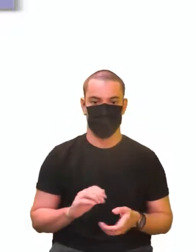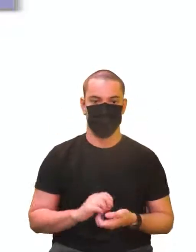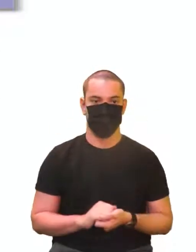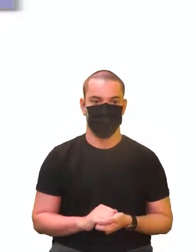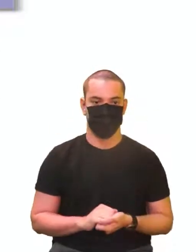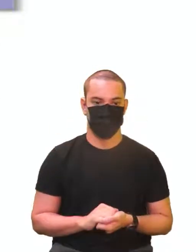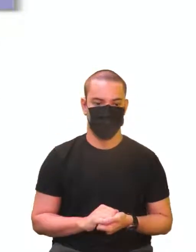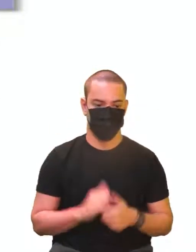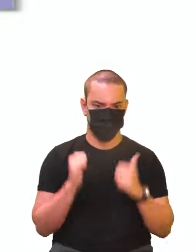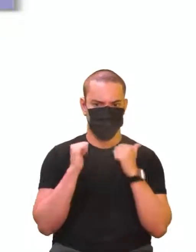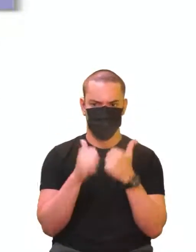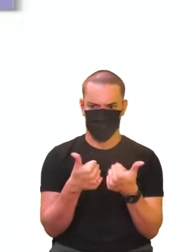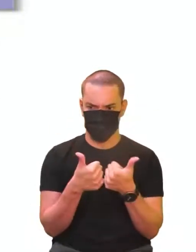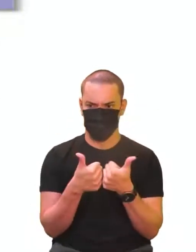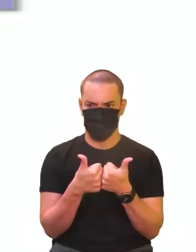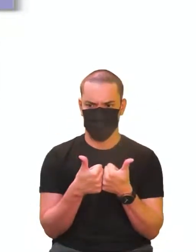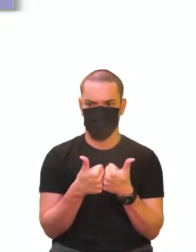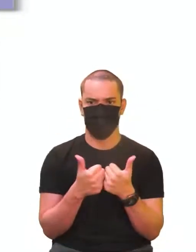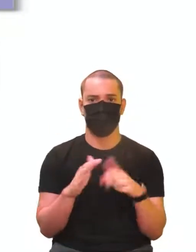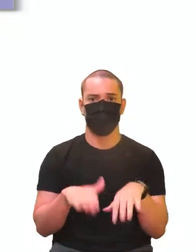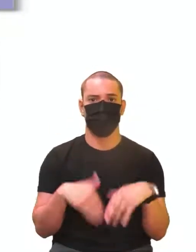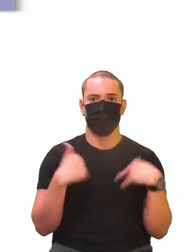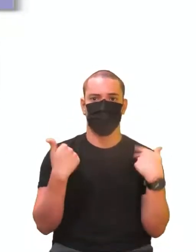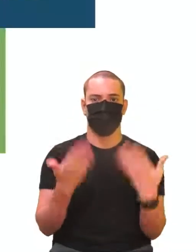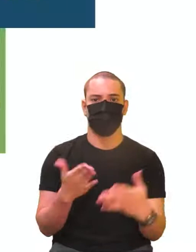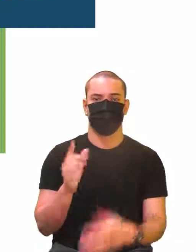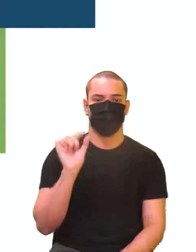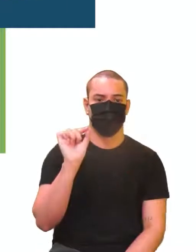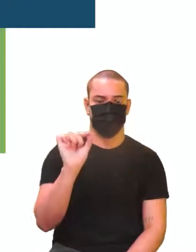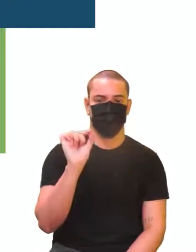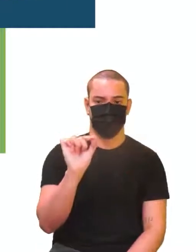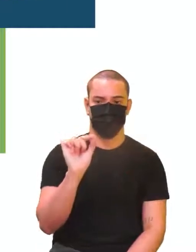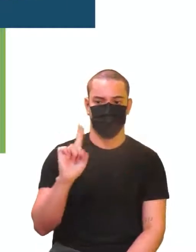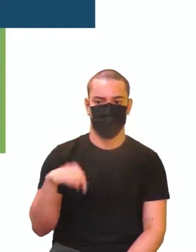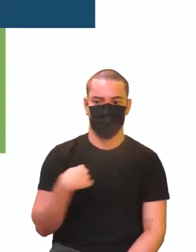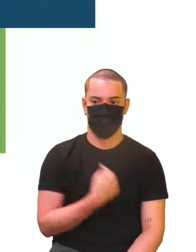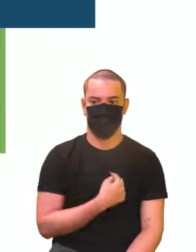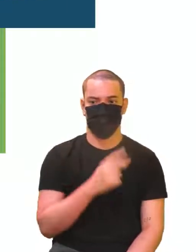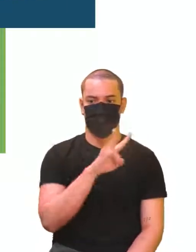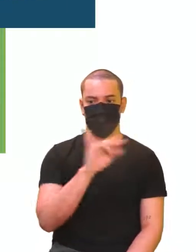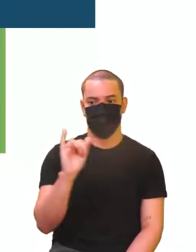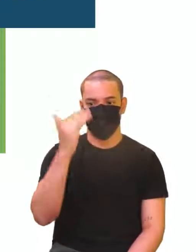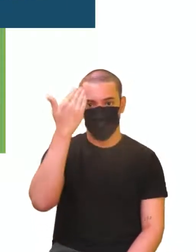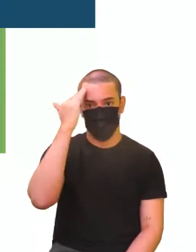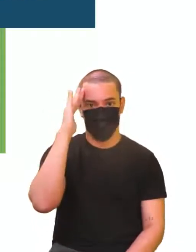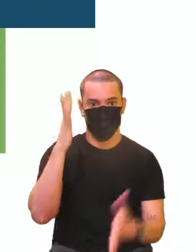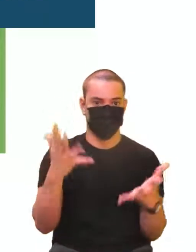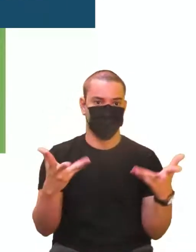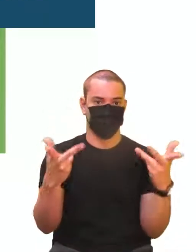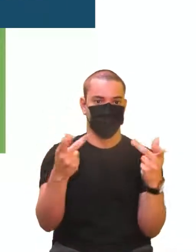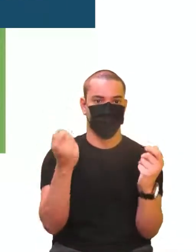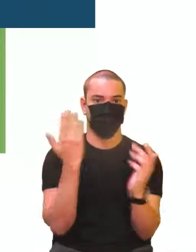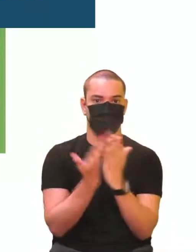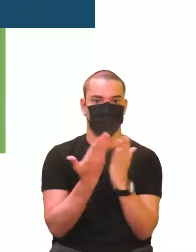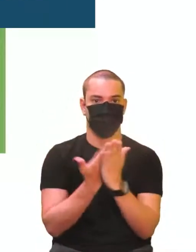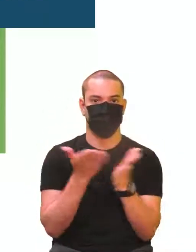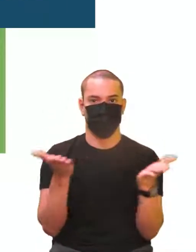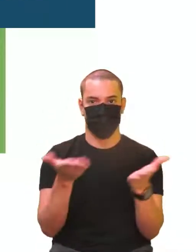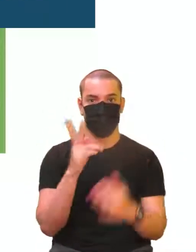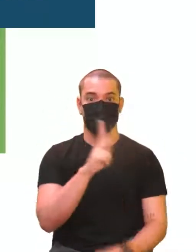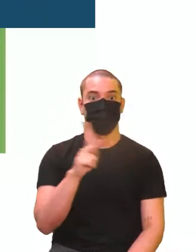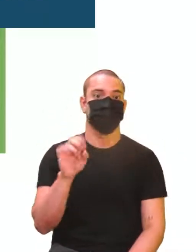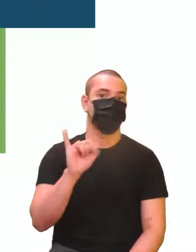sexuais. Tranquilo? Vamos então para essas habilidades da aula de hoje.